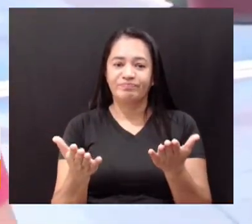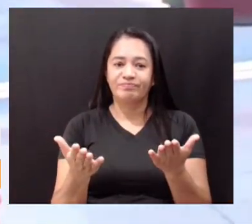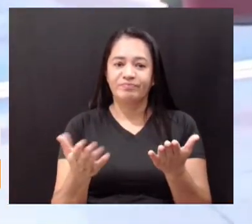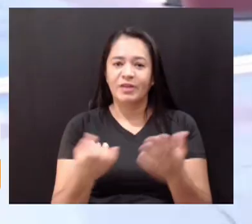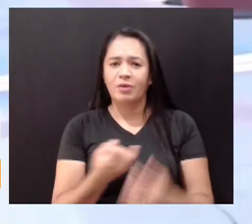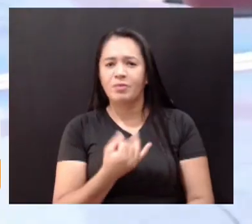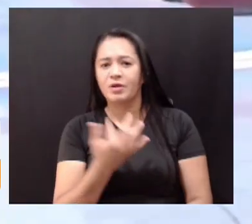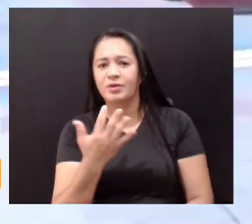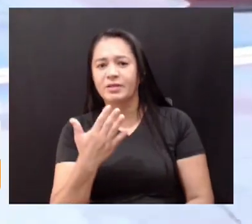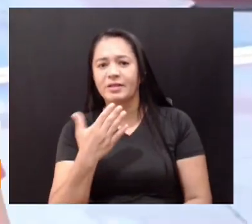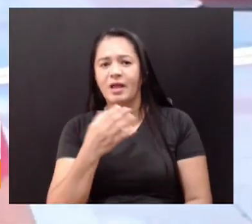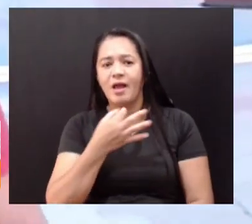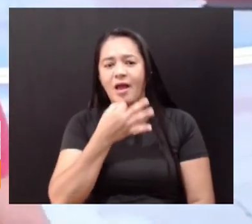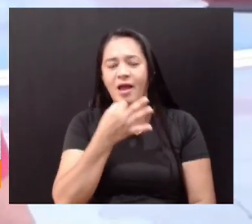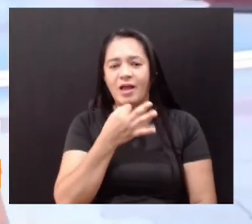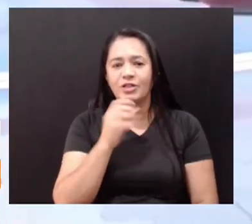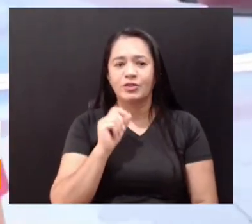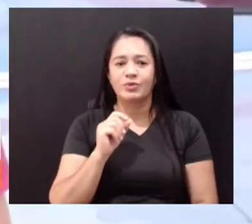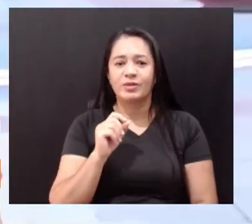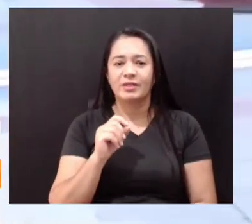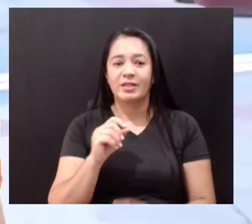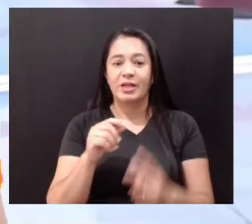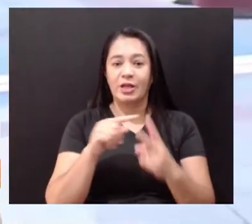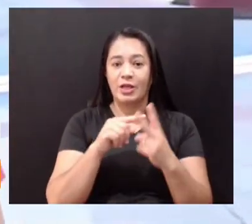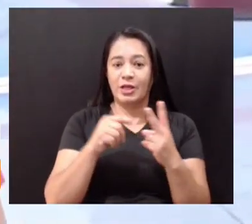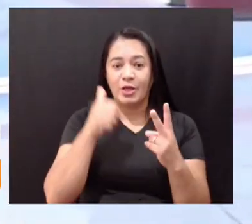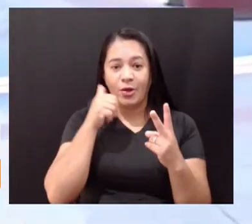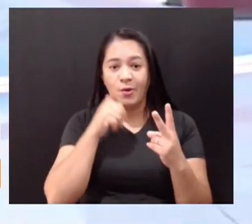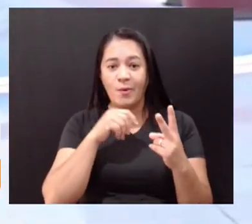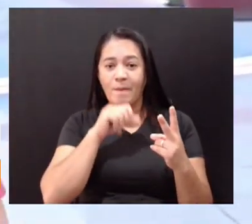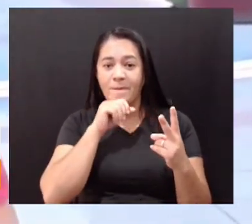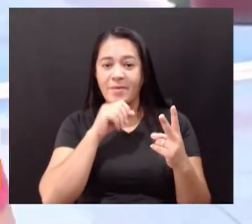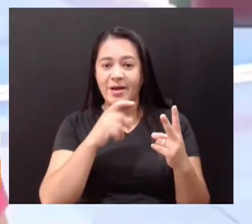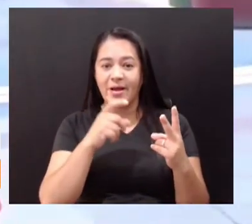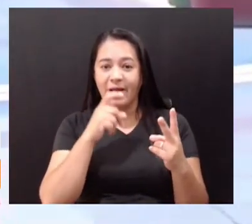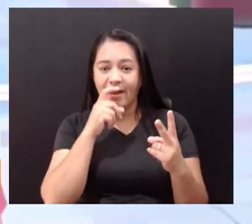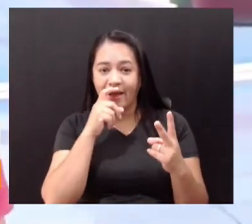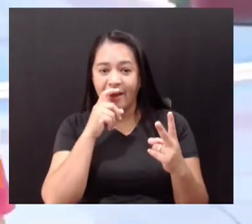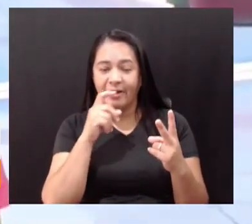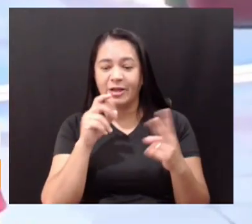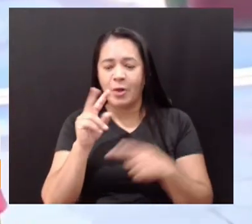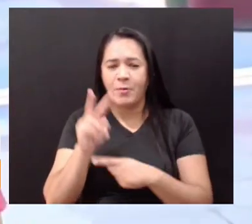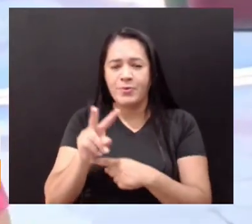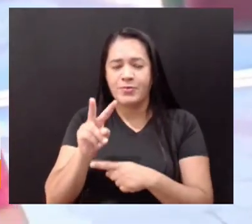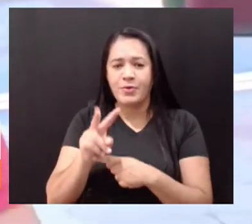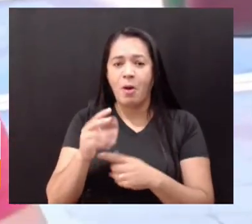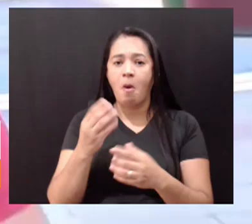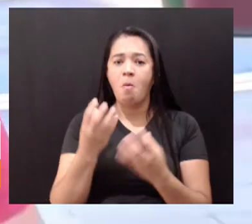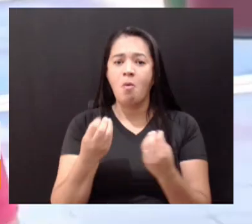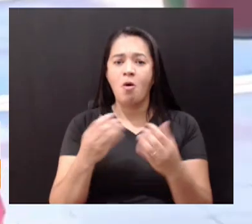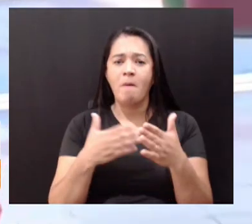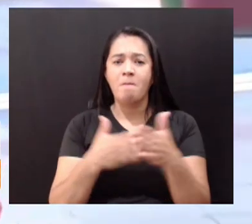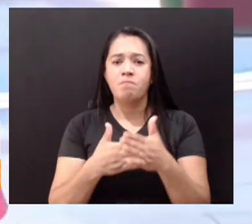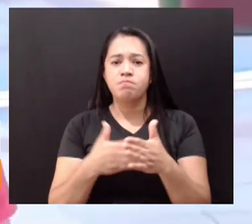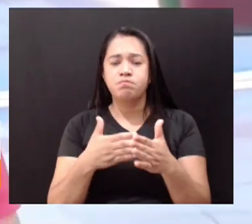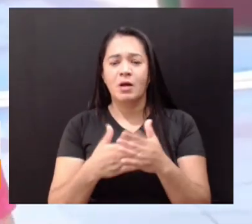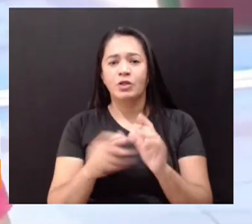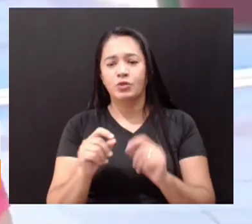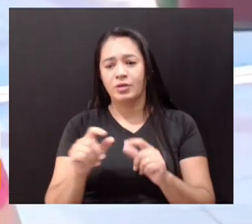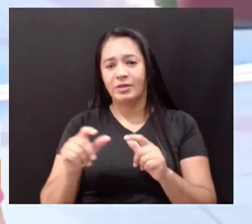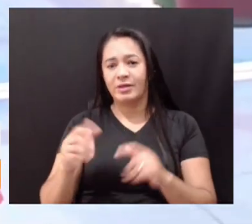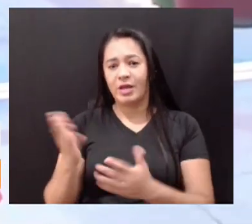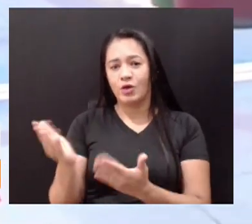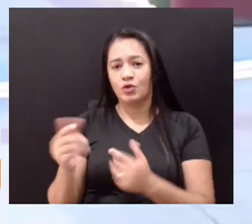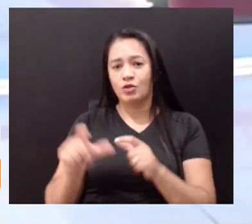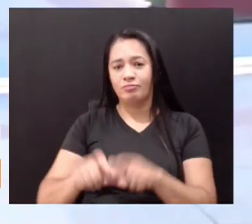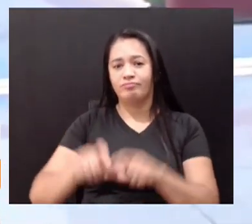a criação dos pais, essa super proteção que acaba impedindo o jovem de avançar na vida pessoal,